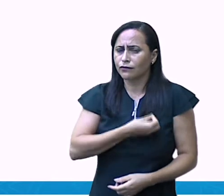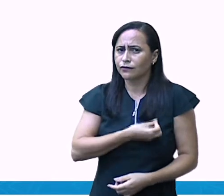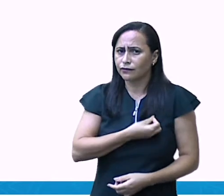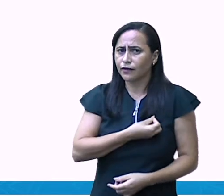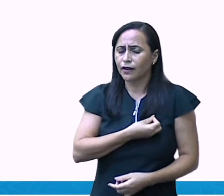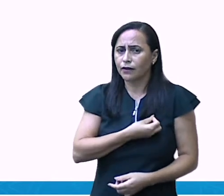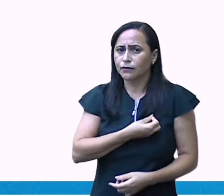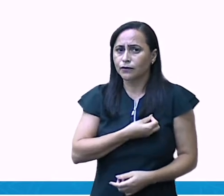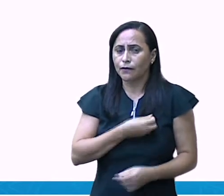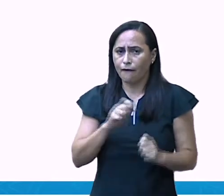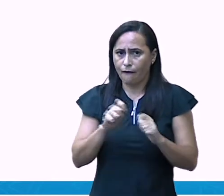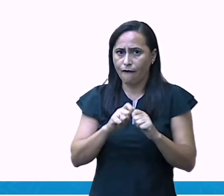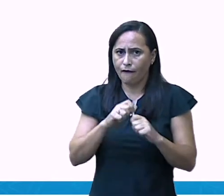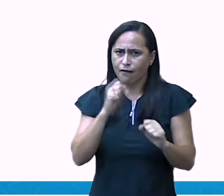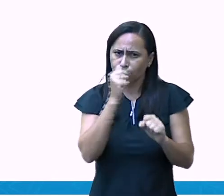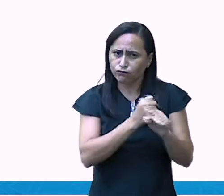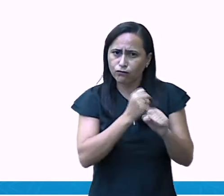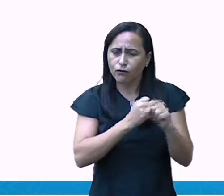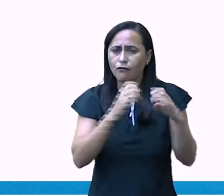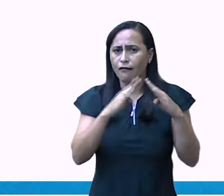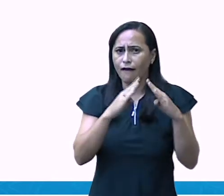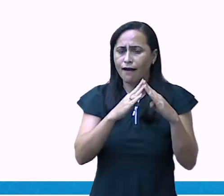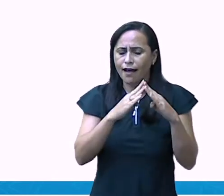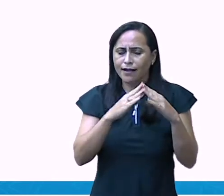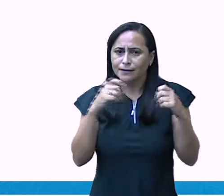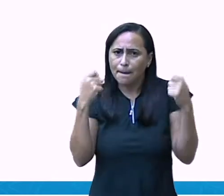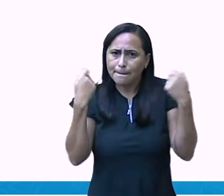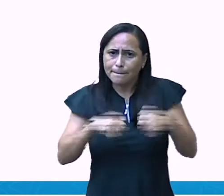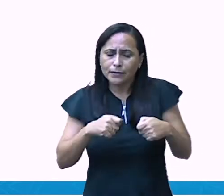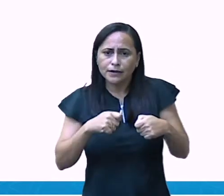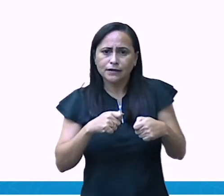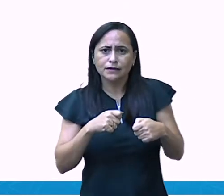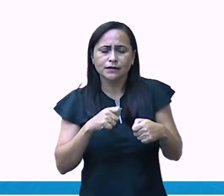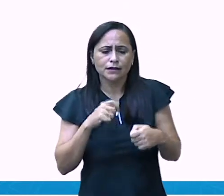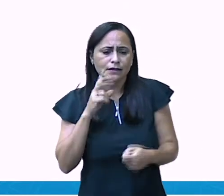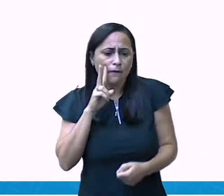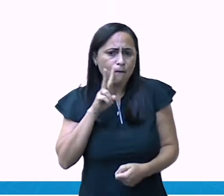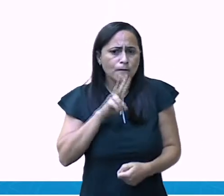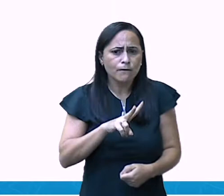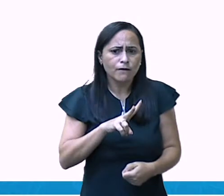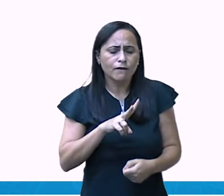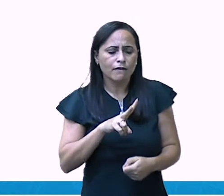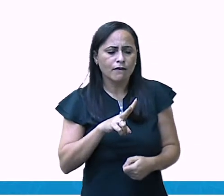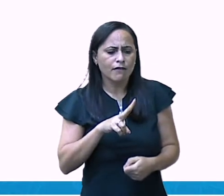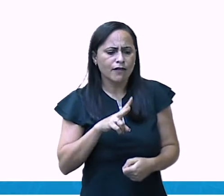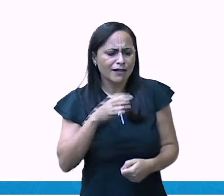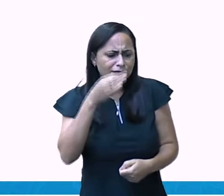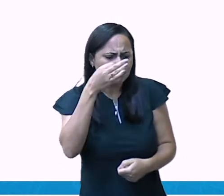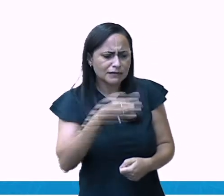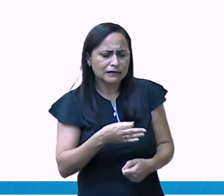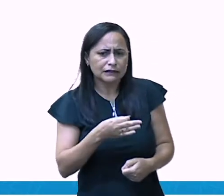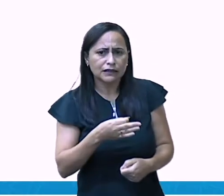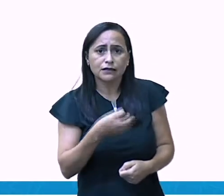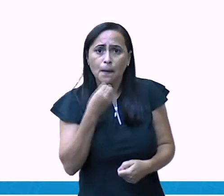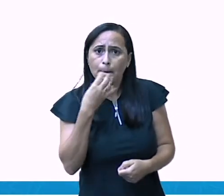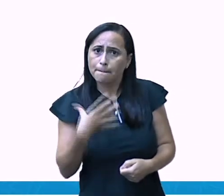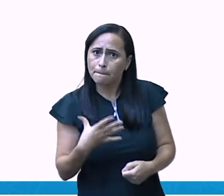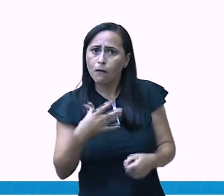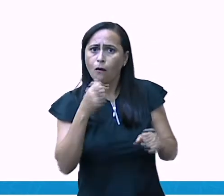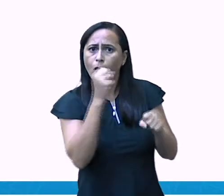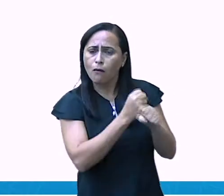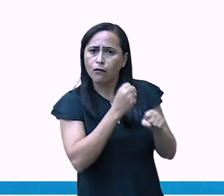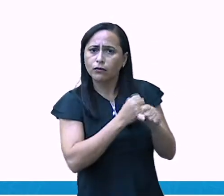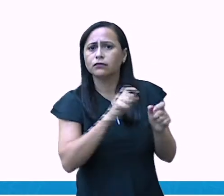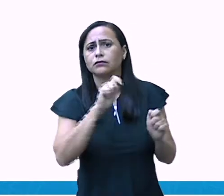um solo, próprio para a construção. Porque caso ele não seja um solo próprio para a construção,